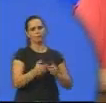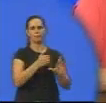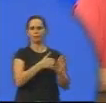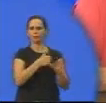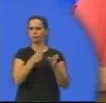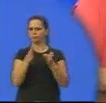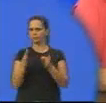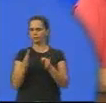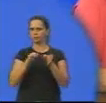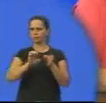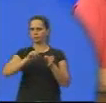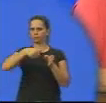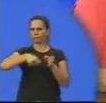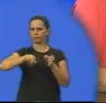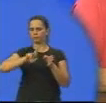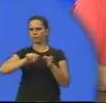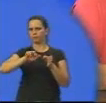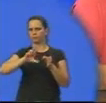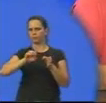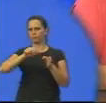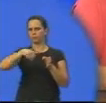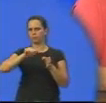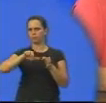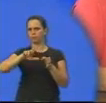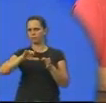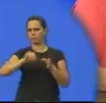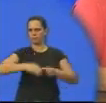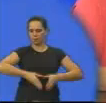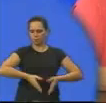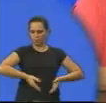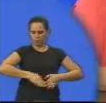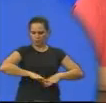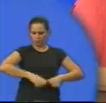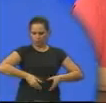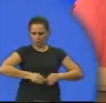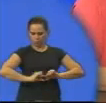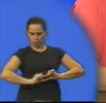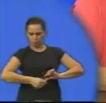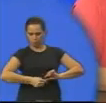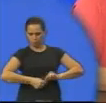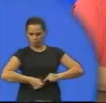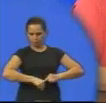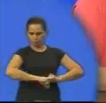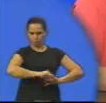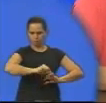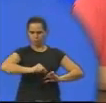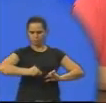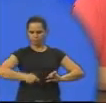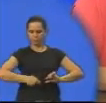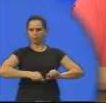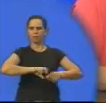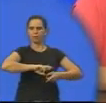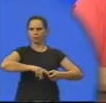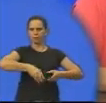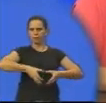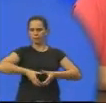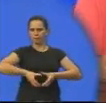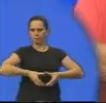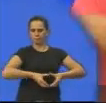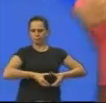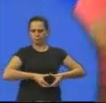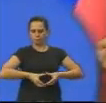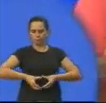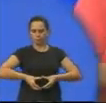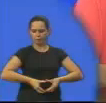de período embrionário, que é a formação da placenta, do cordão umbilical e dos principais órgãos. E os autores colocam